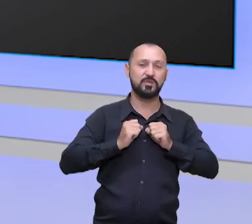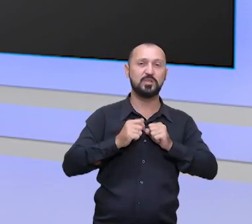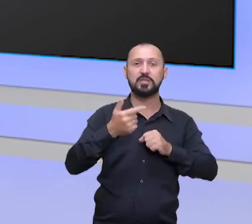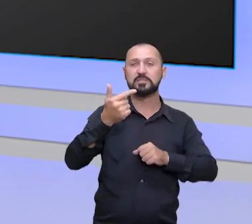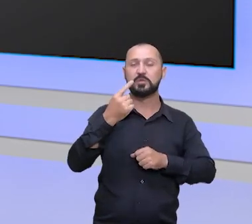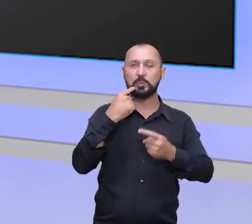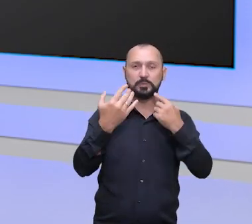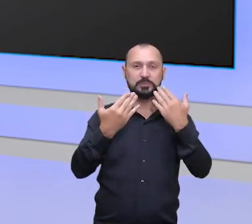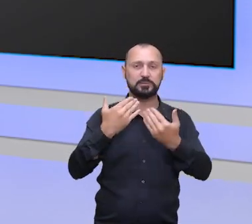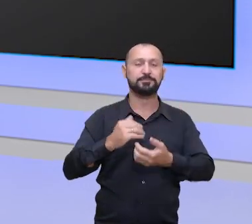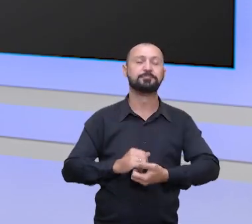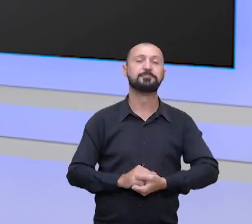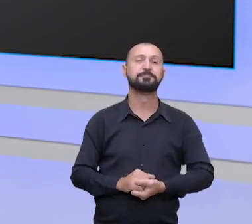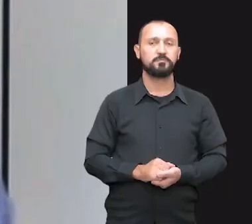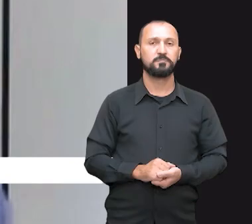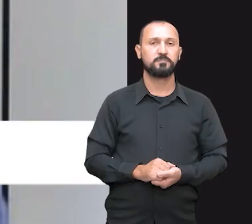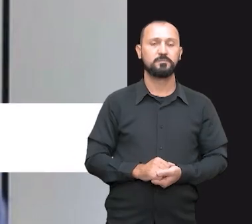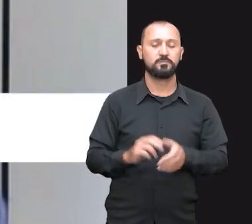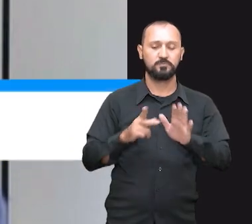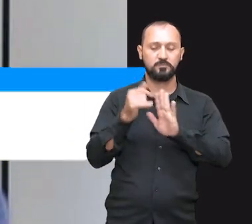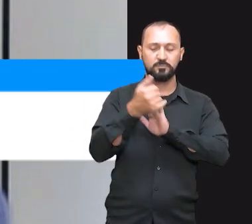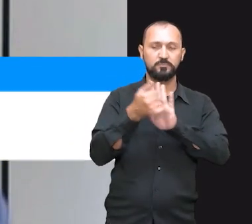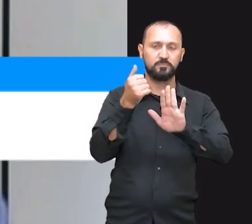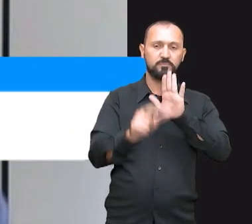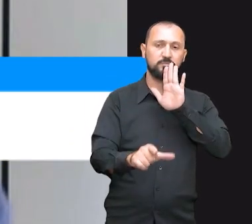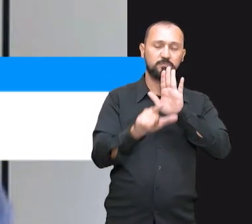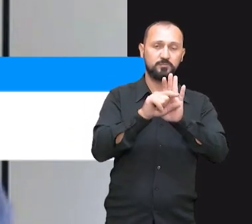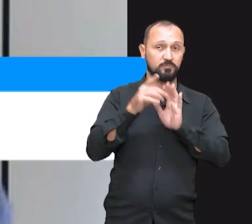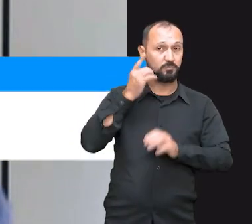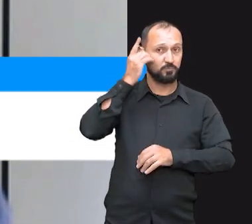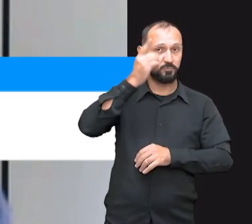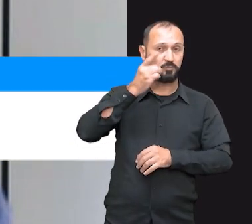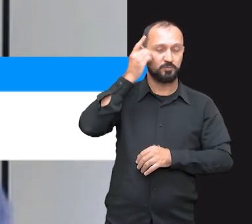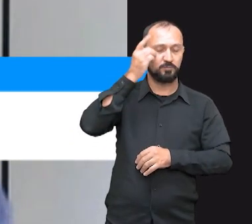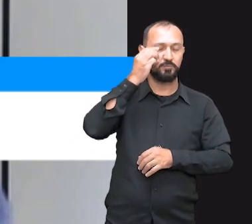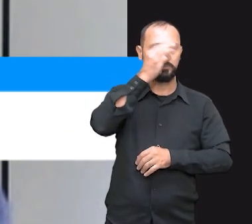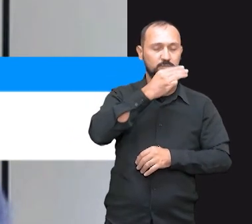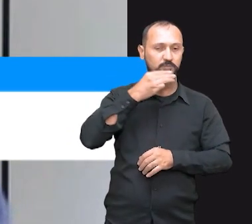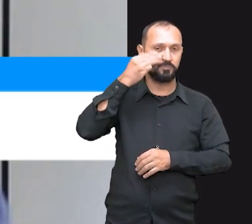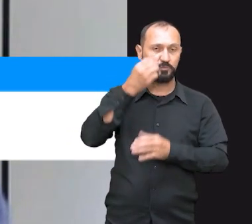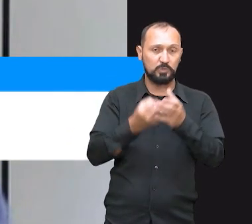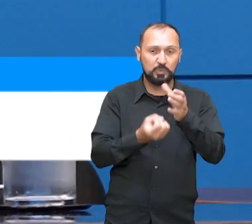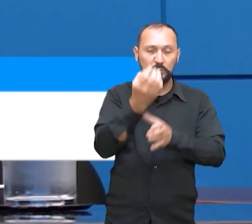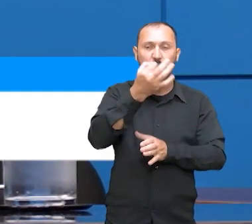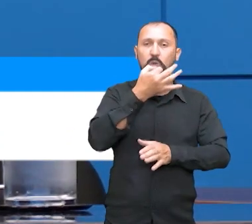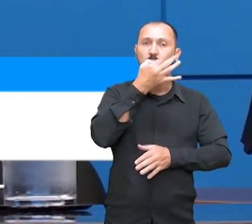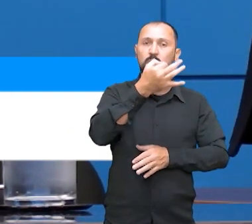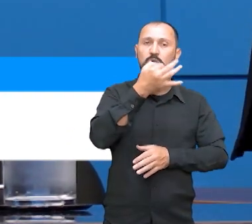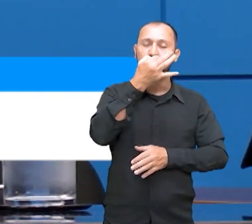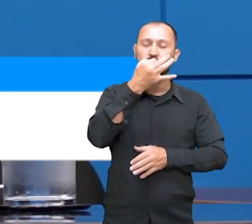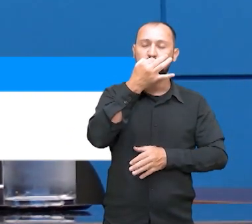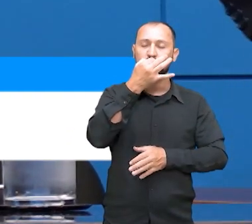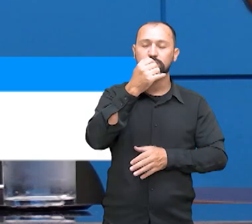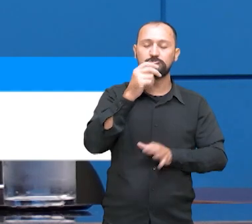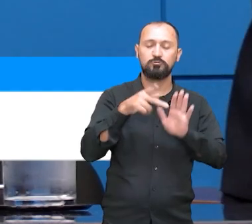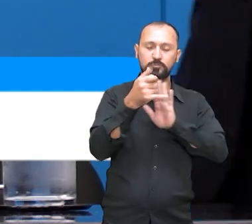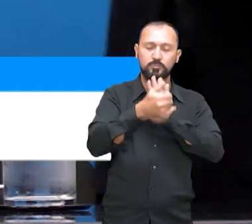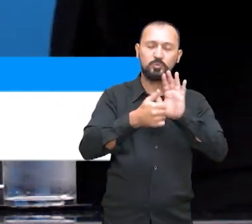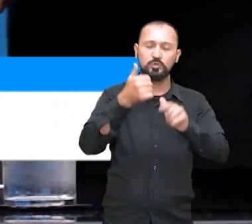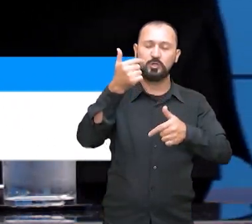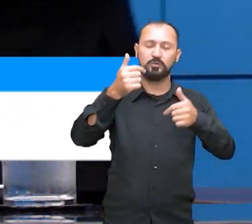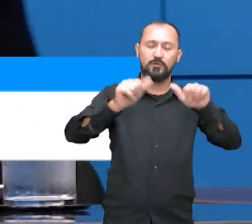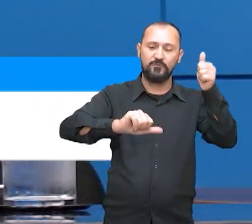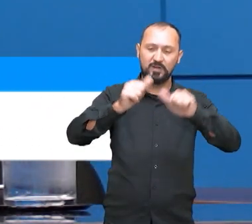foi levada à segunda discussão. O projeto de lei de autoria do deputado Marçal Filho, do PP, é aprovado pela Lemes na